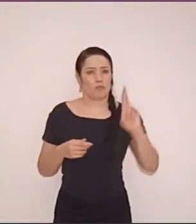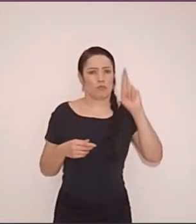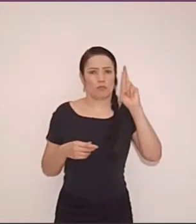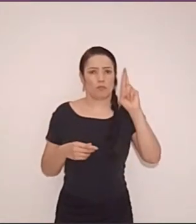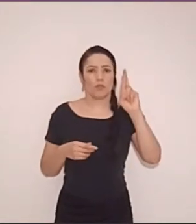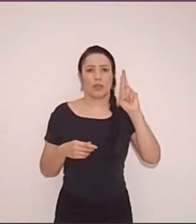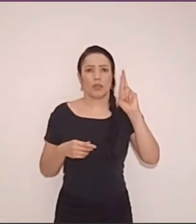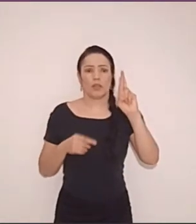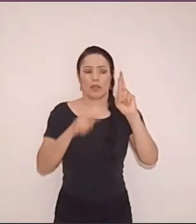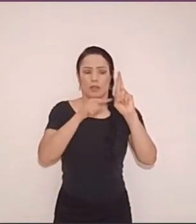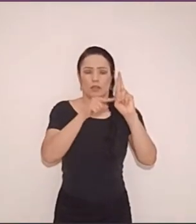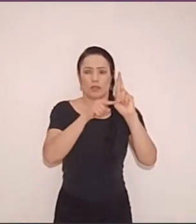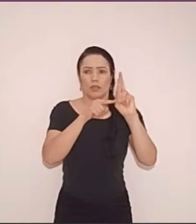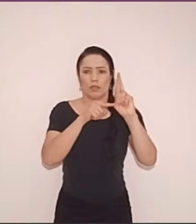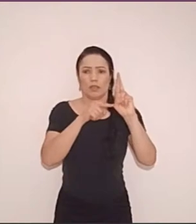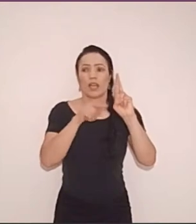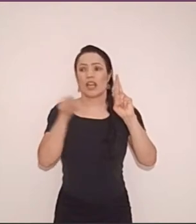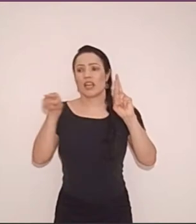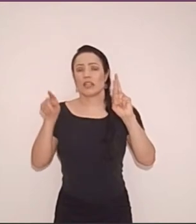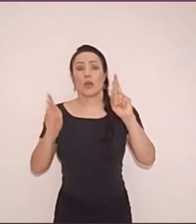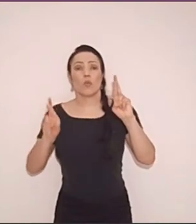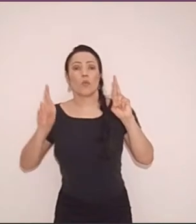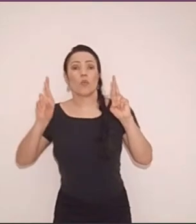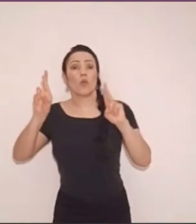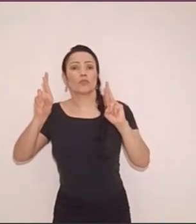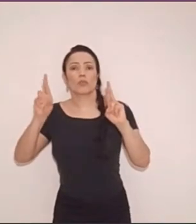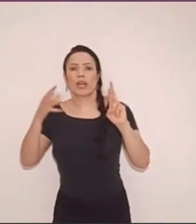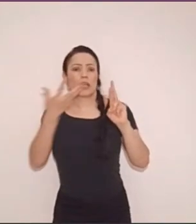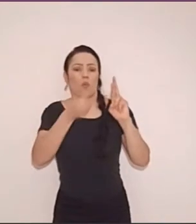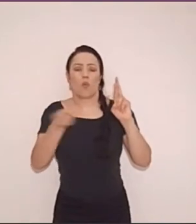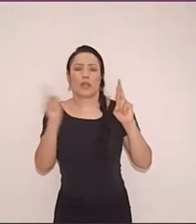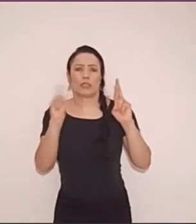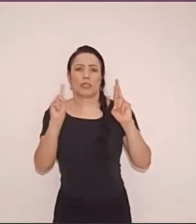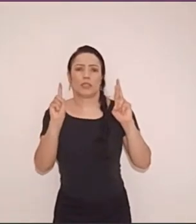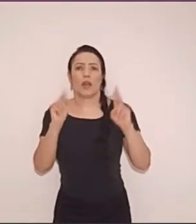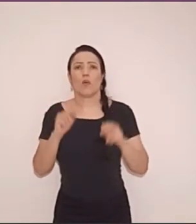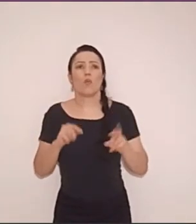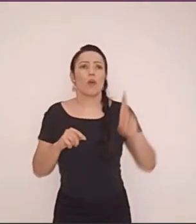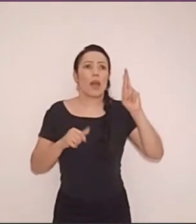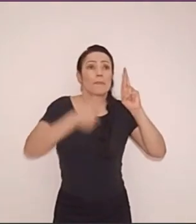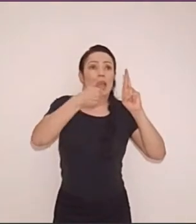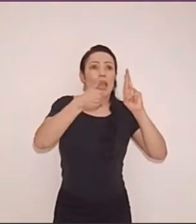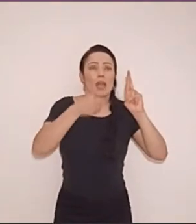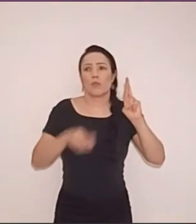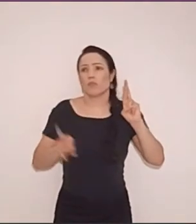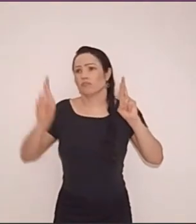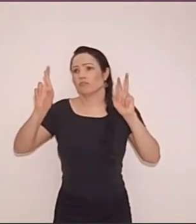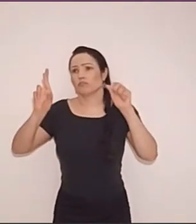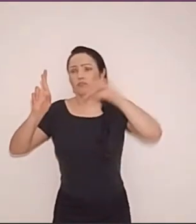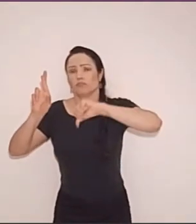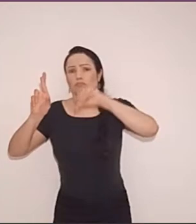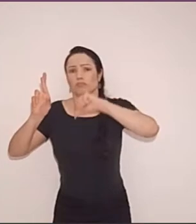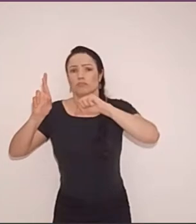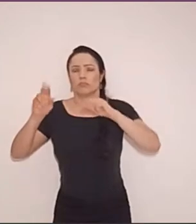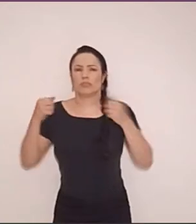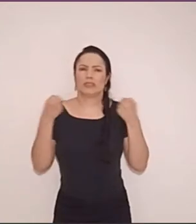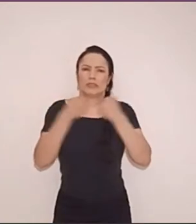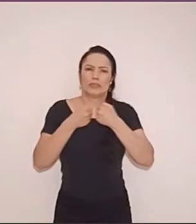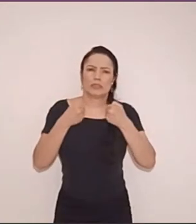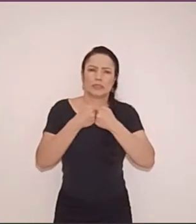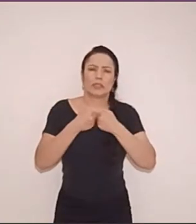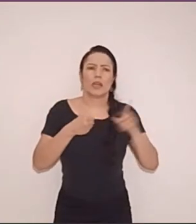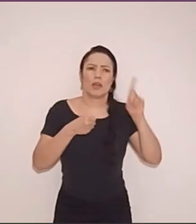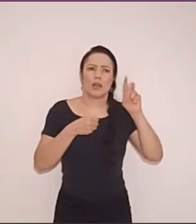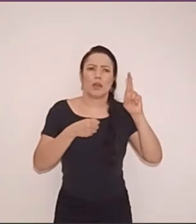protagonista ou antagonista que alguém que representa o bem alguém que representa o mal a força do bem contra uma luta e